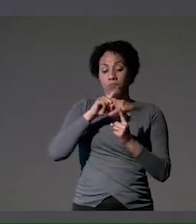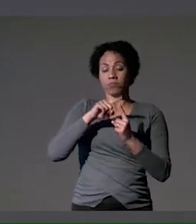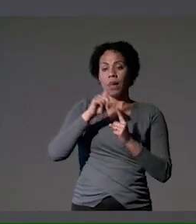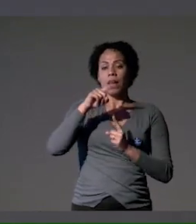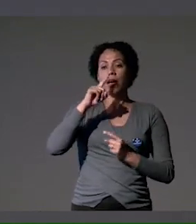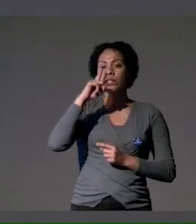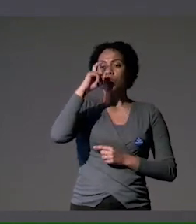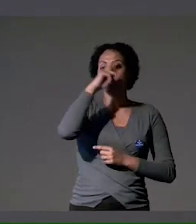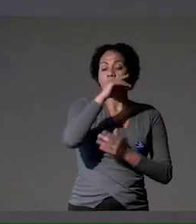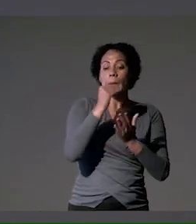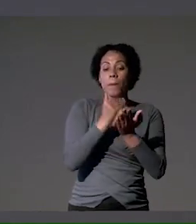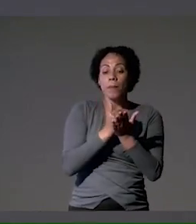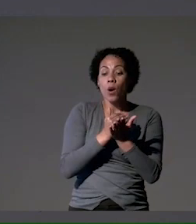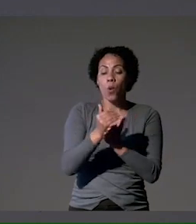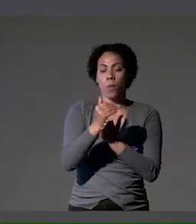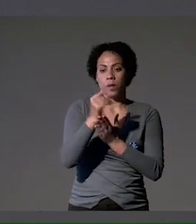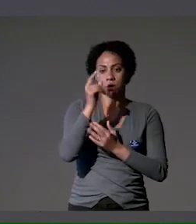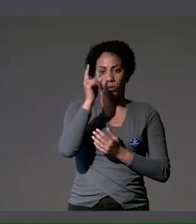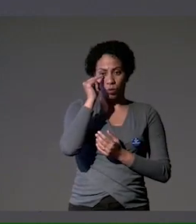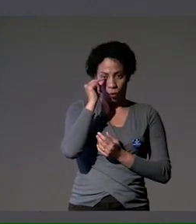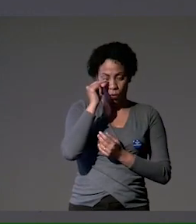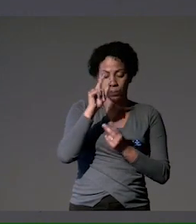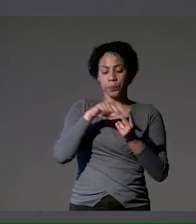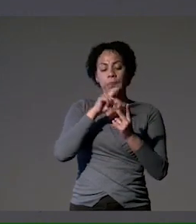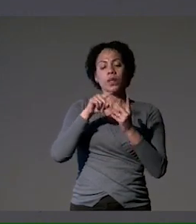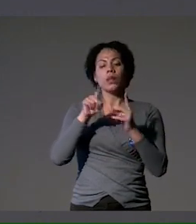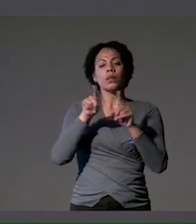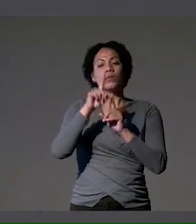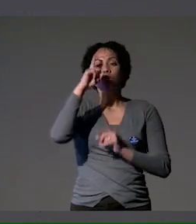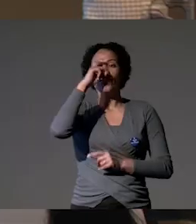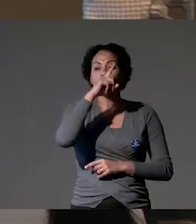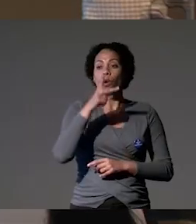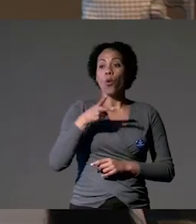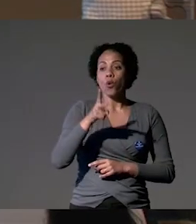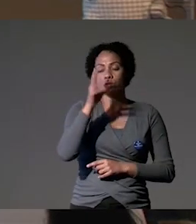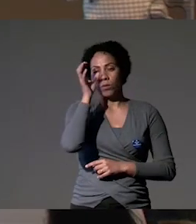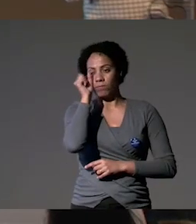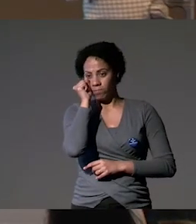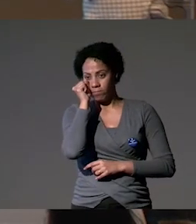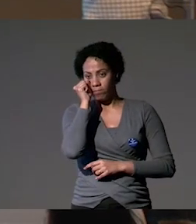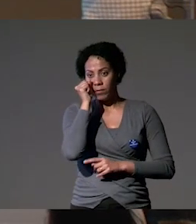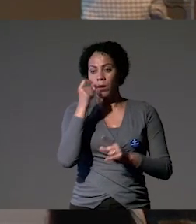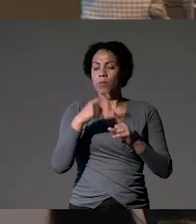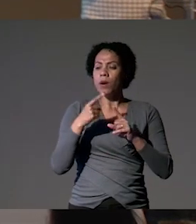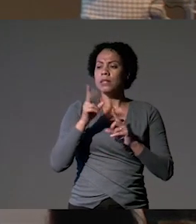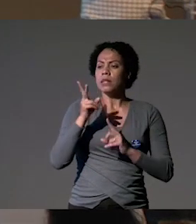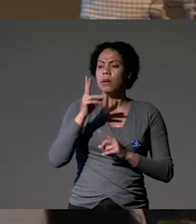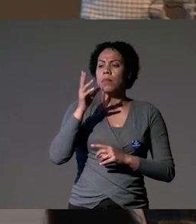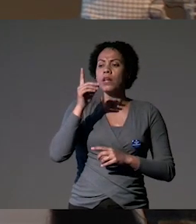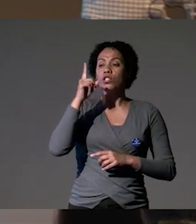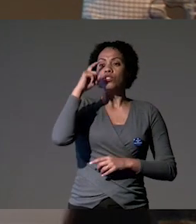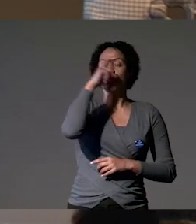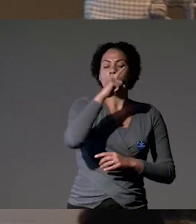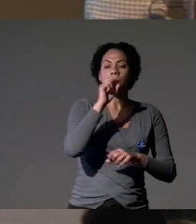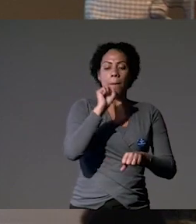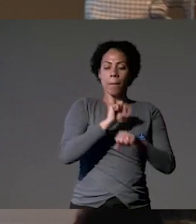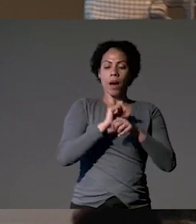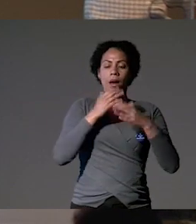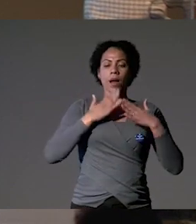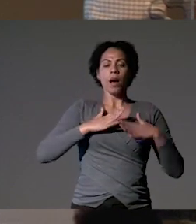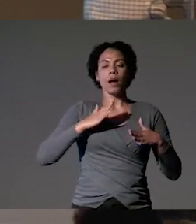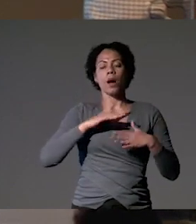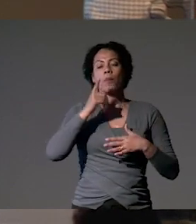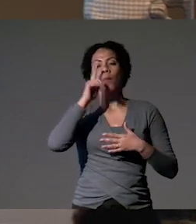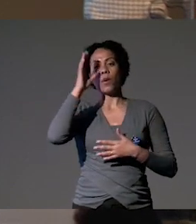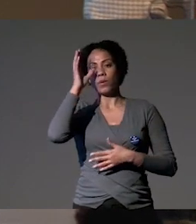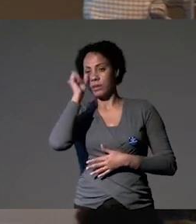e dificuldade de manter o sono. Então, é muito comum nesse grupo ter uma insônia inicial, ter uma dificuldade de se acalmar e dormir, e é muito